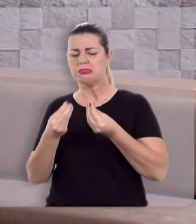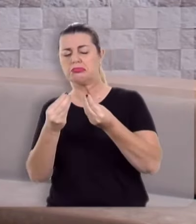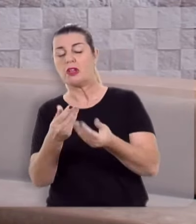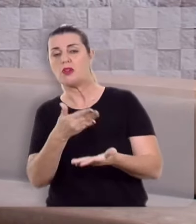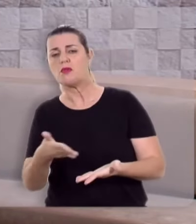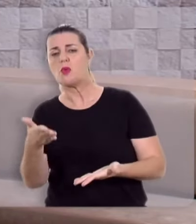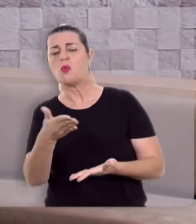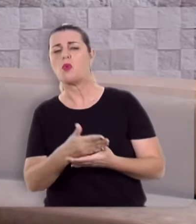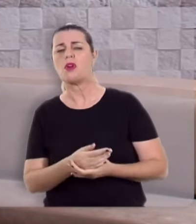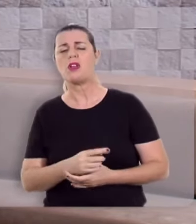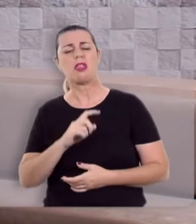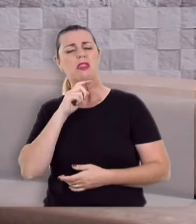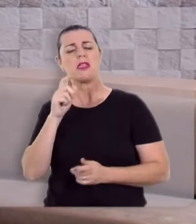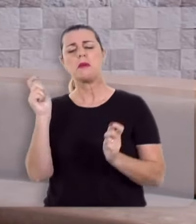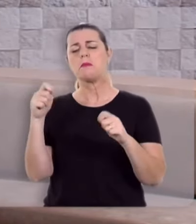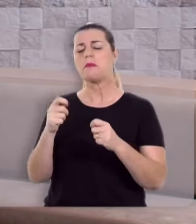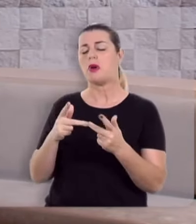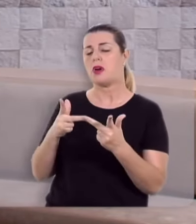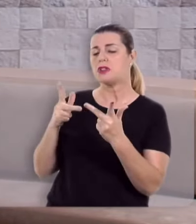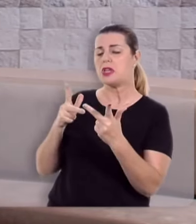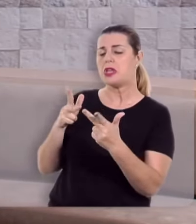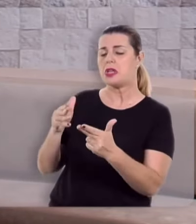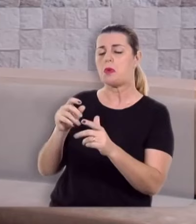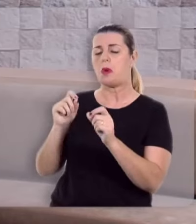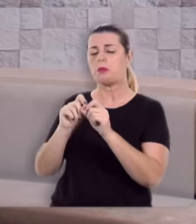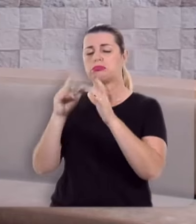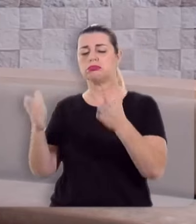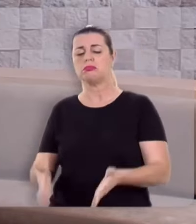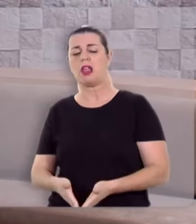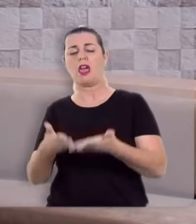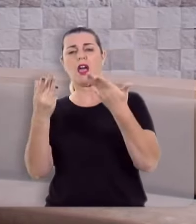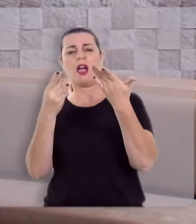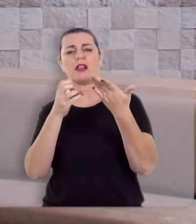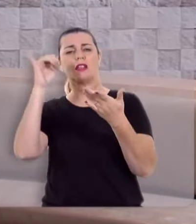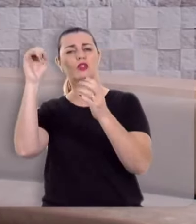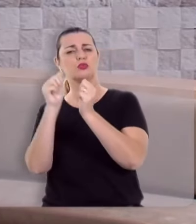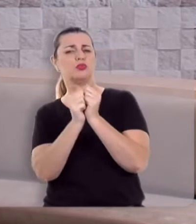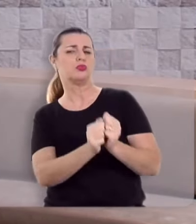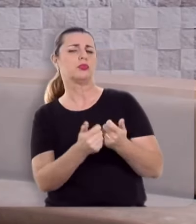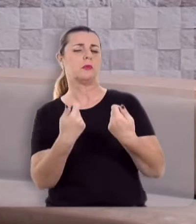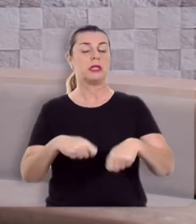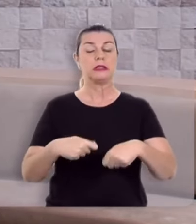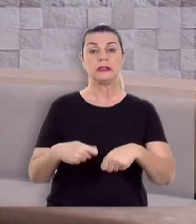porque ninguém pode fazer esses sinais que tu fazes, se Deus não for com ele.